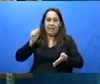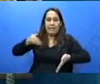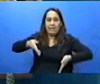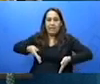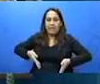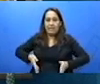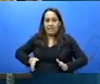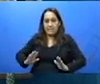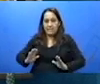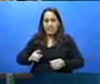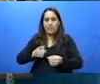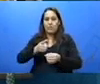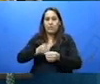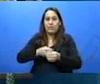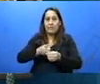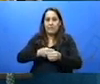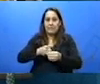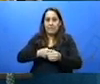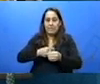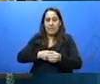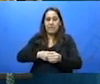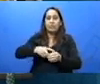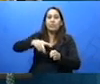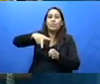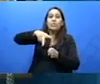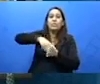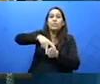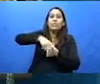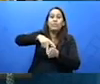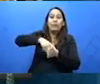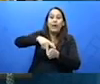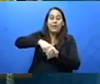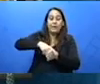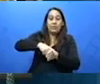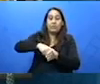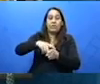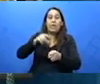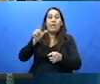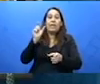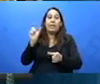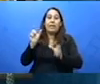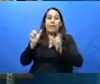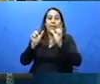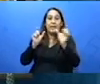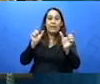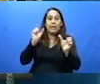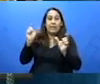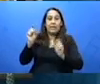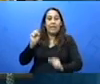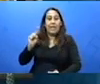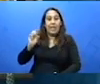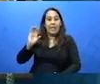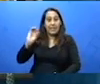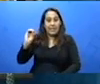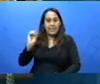cidade de Barretos. São 10 palavras. Vamos